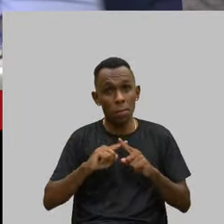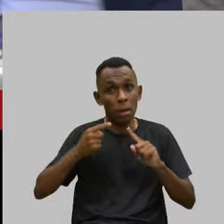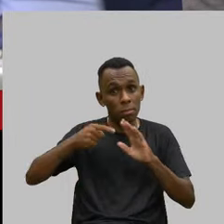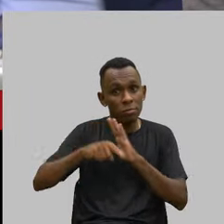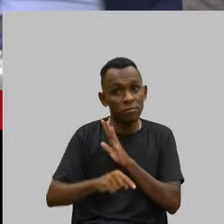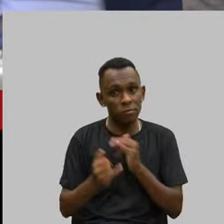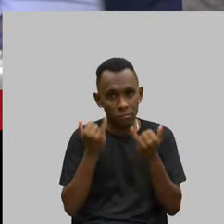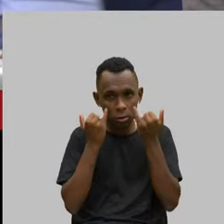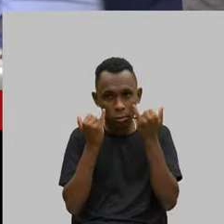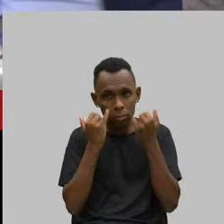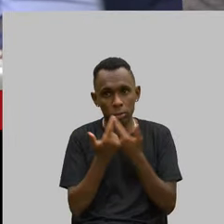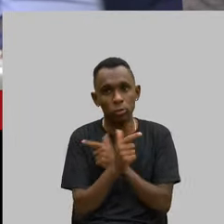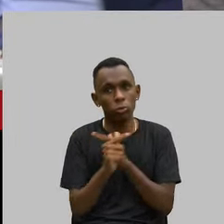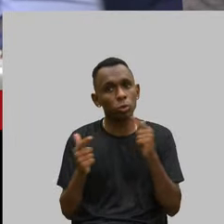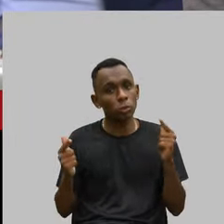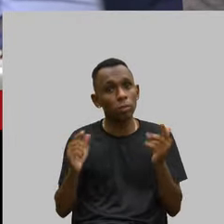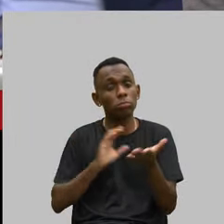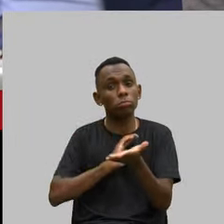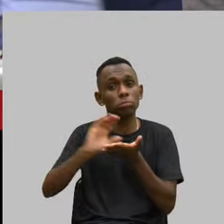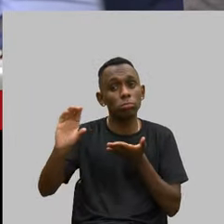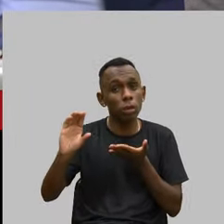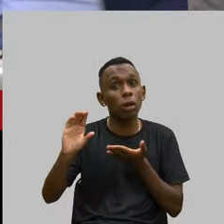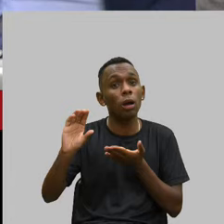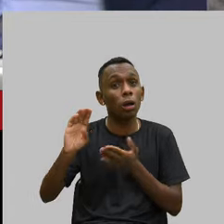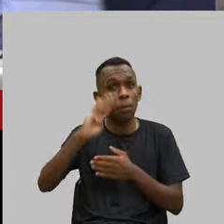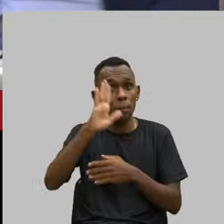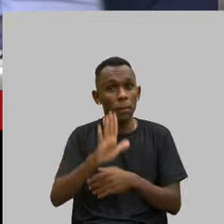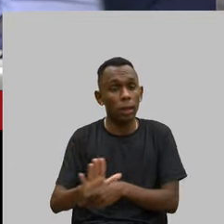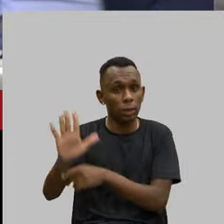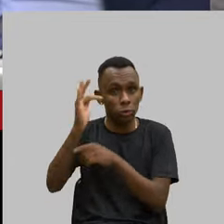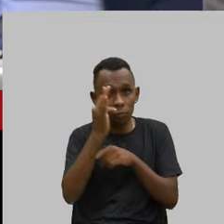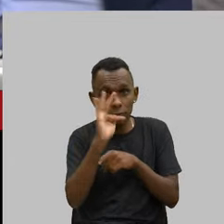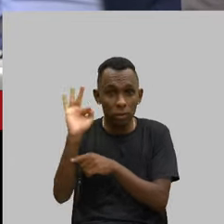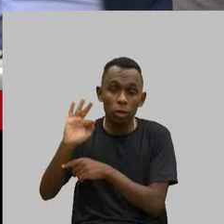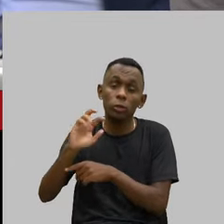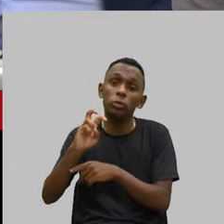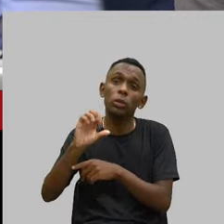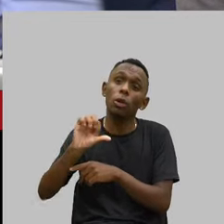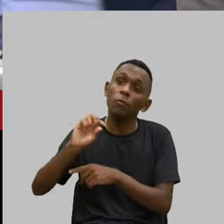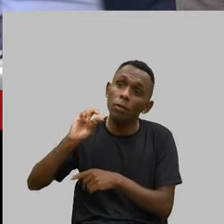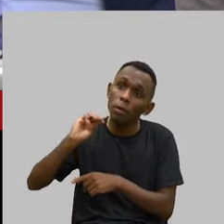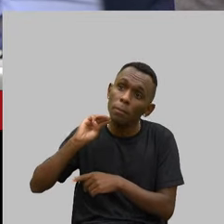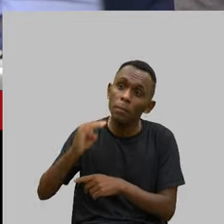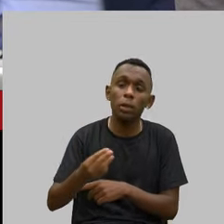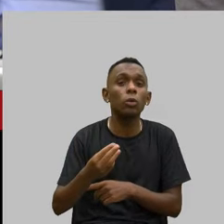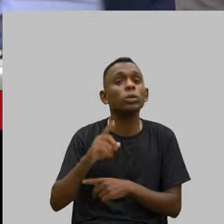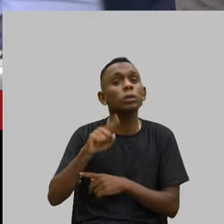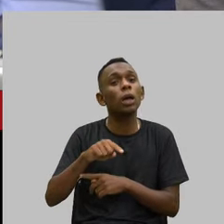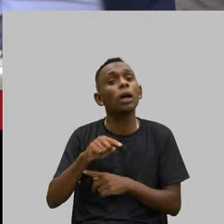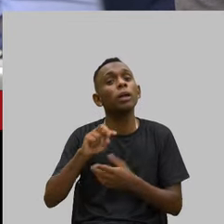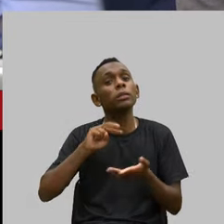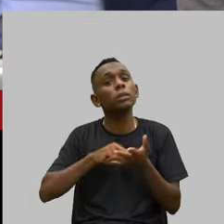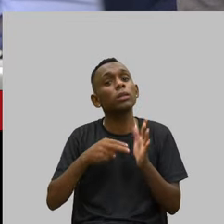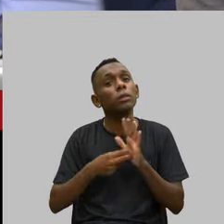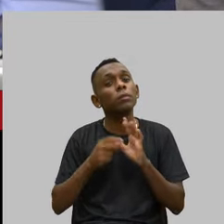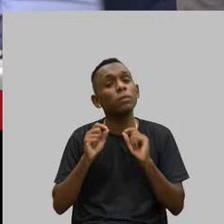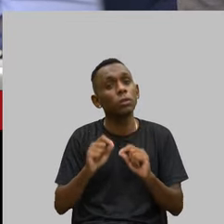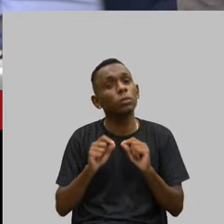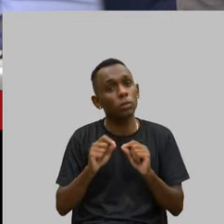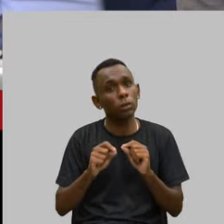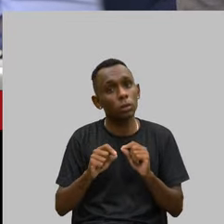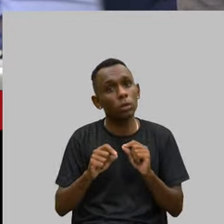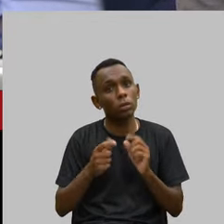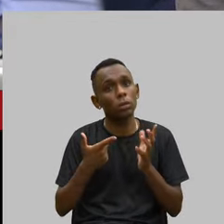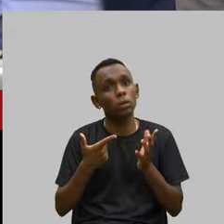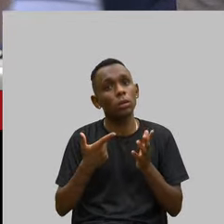ao ao ao tesouro foi o valor de 59 bilhões que retrata melhor a a o valor